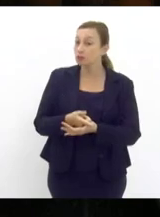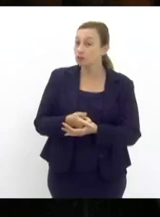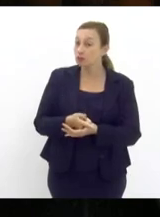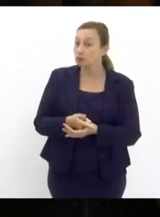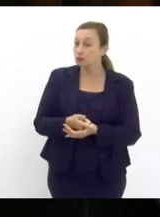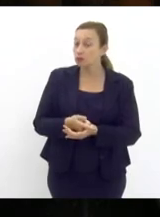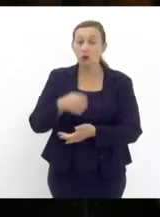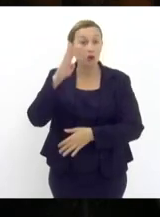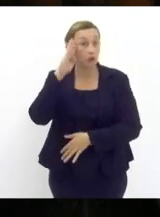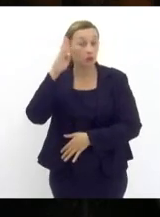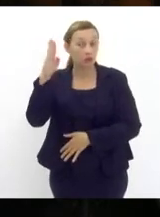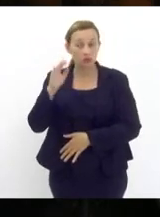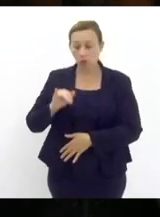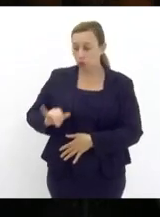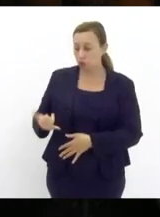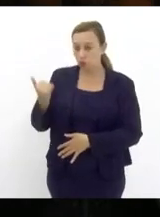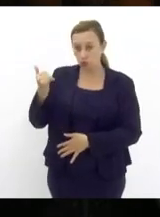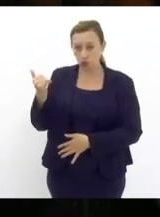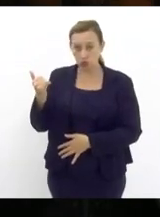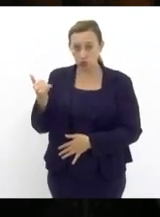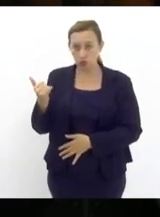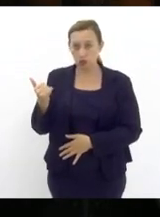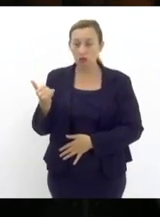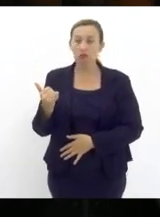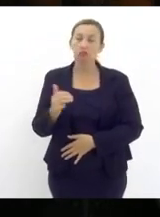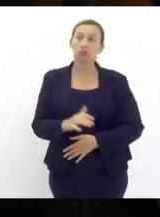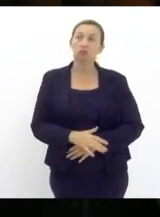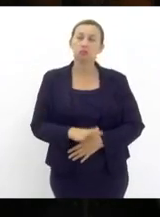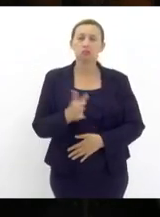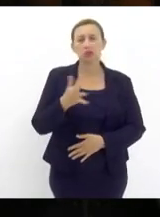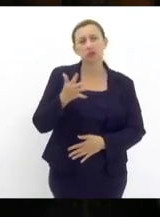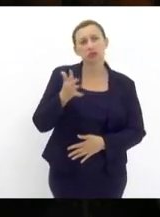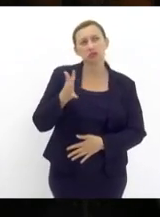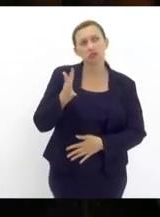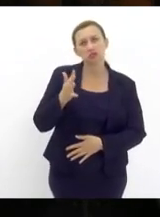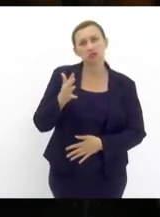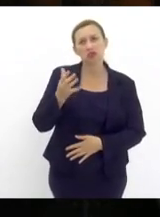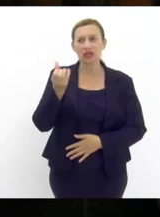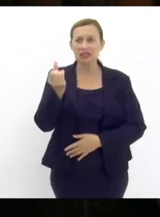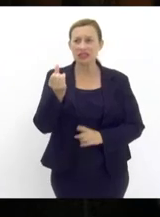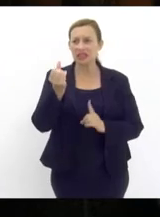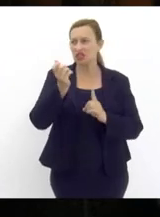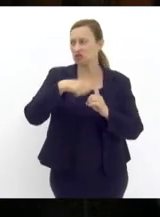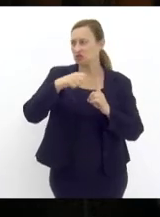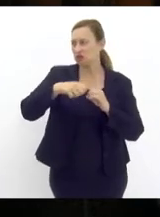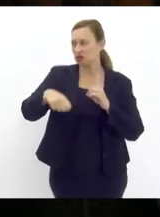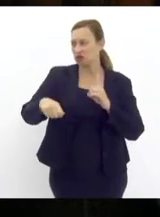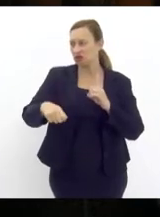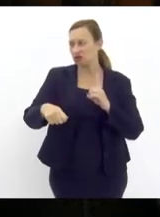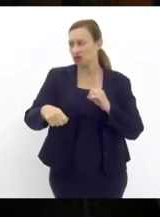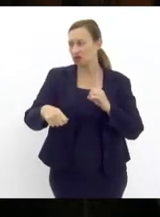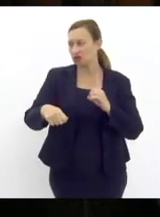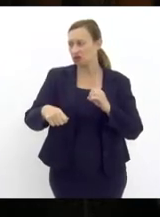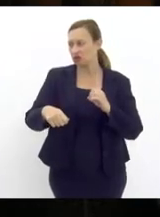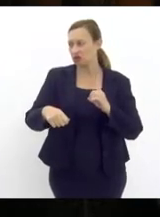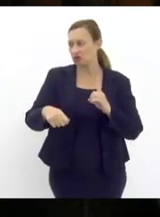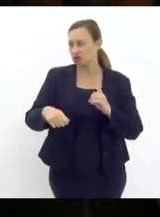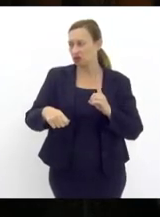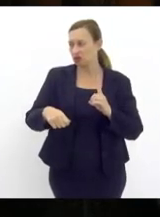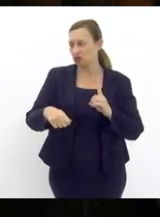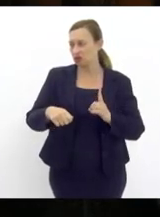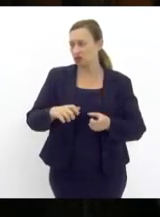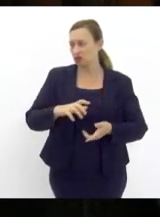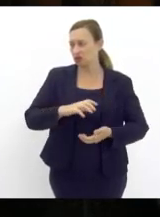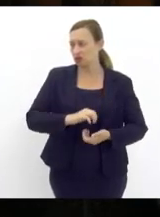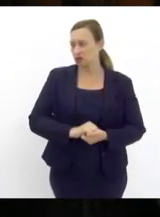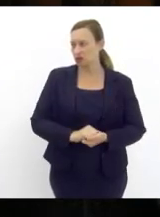principal e do juros durante pelo menos seis meses até a ver